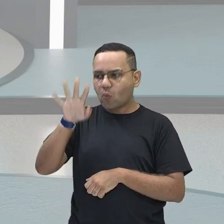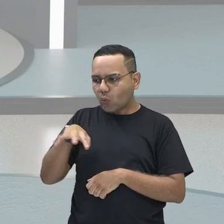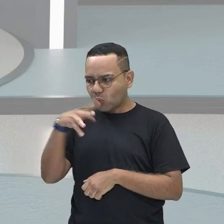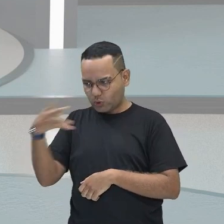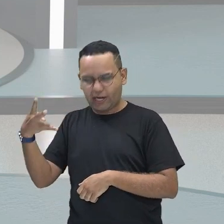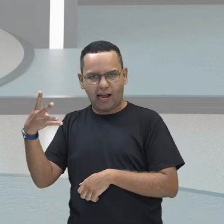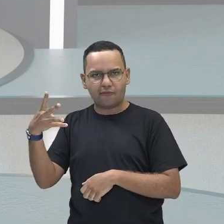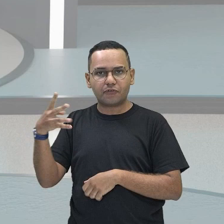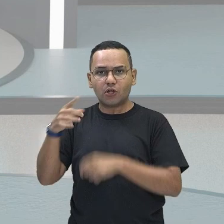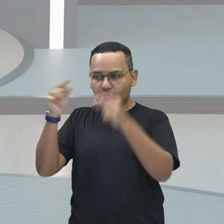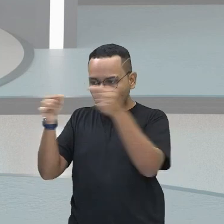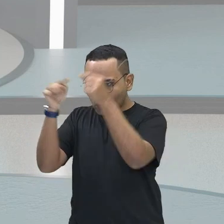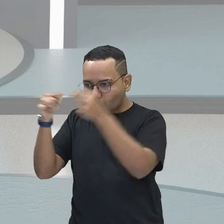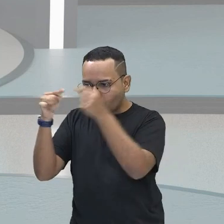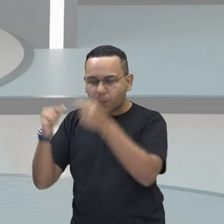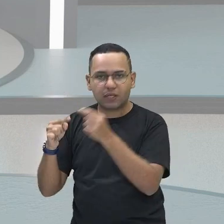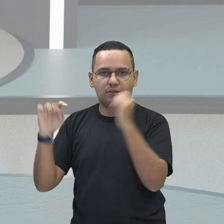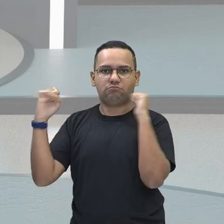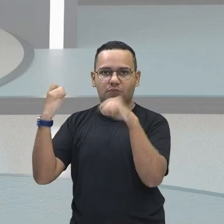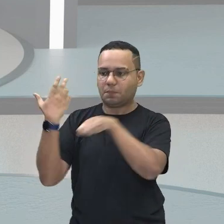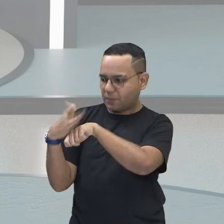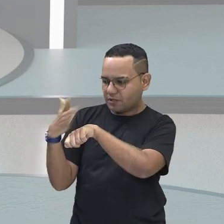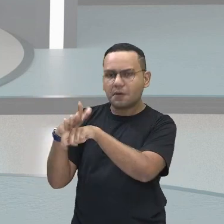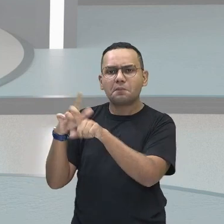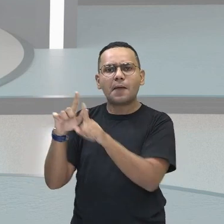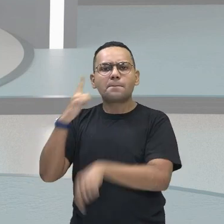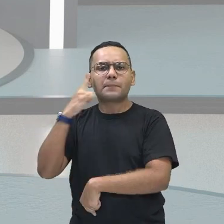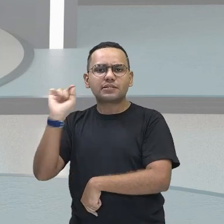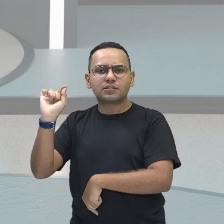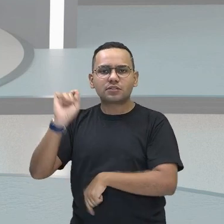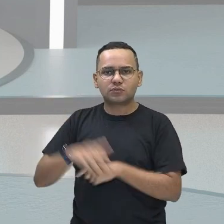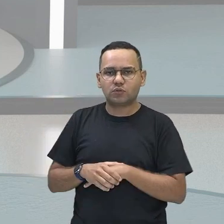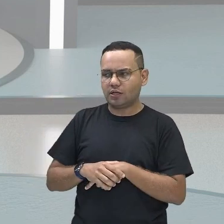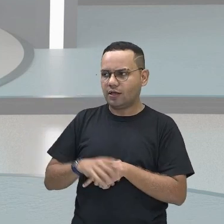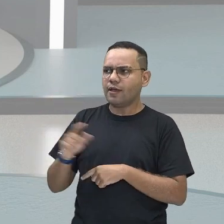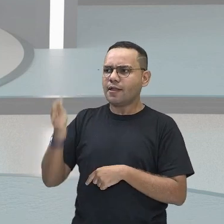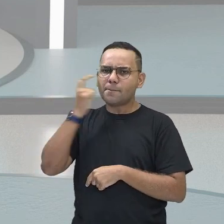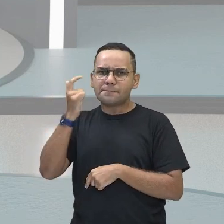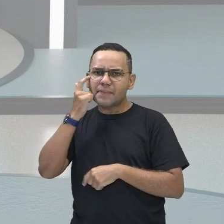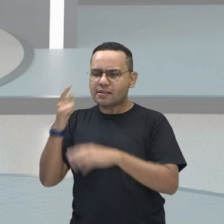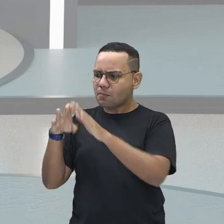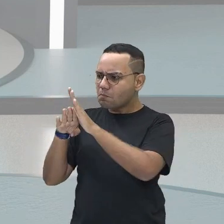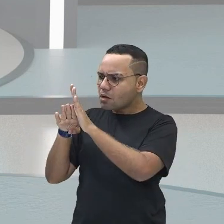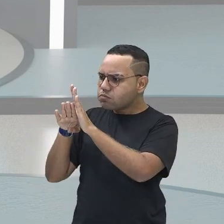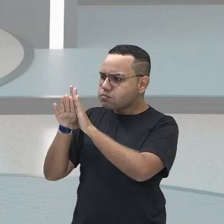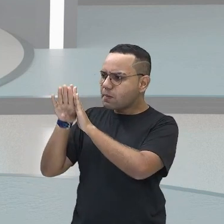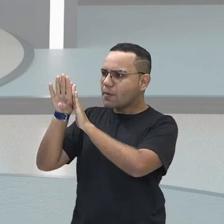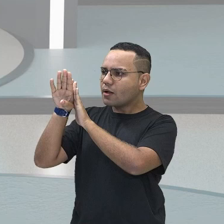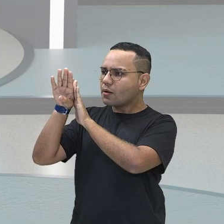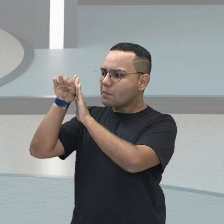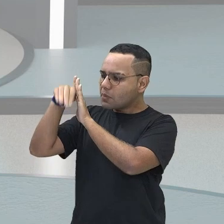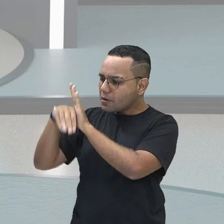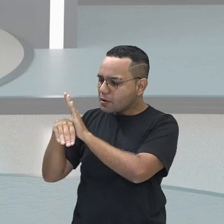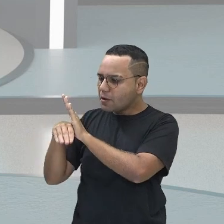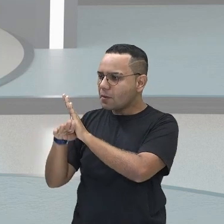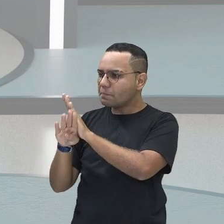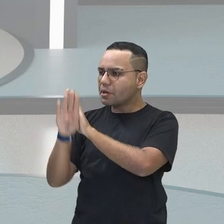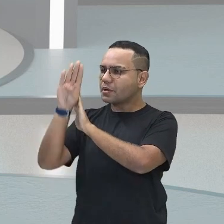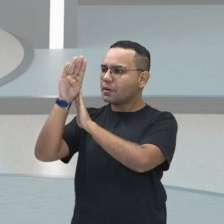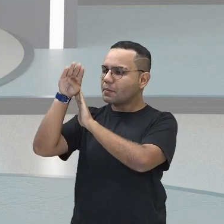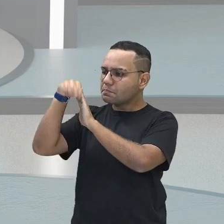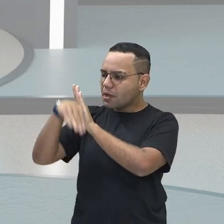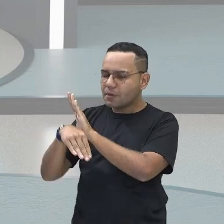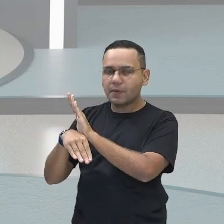acha que ele está eh subindo ele cai e aí ele começa de novo e cai e os níveis do corpo de